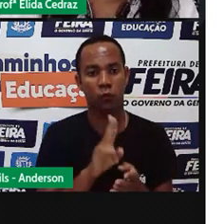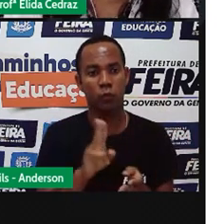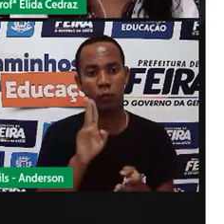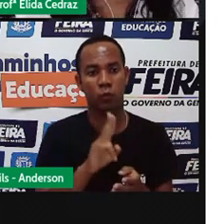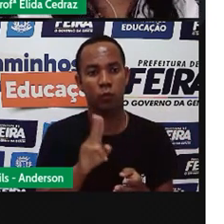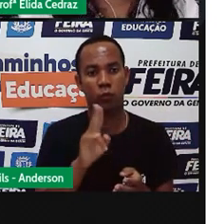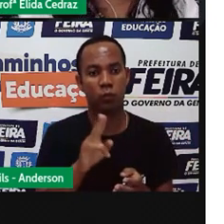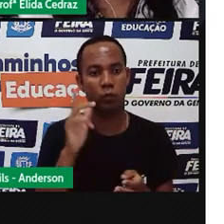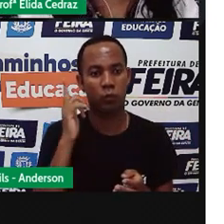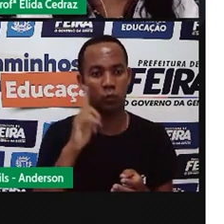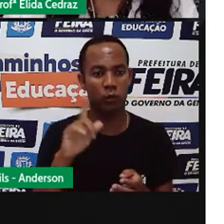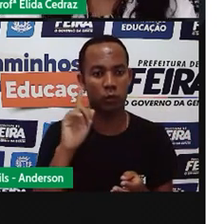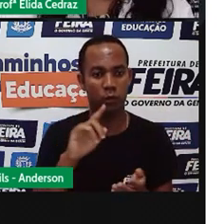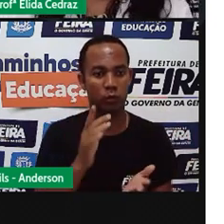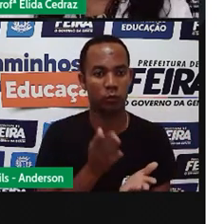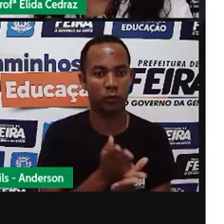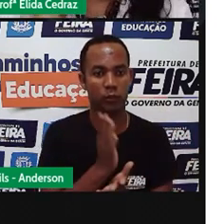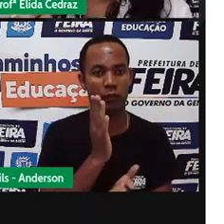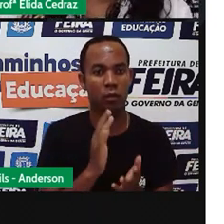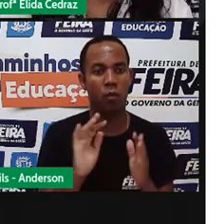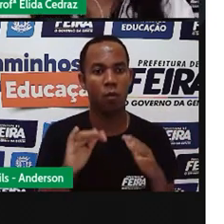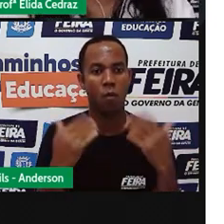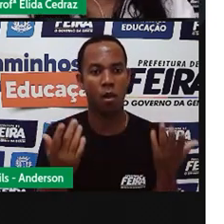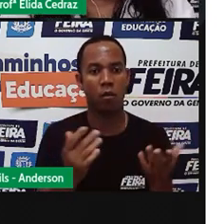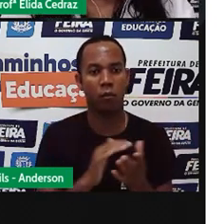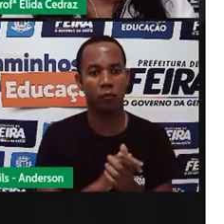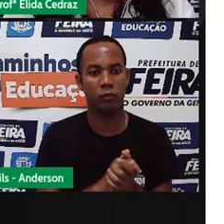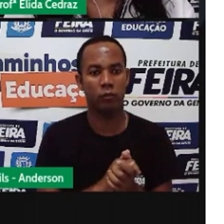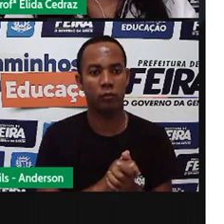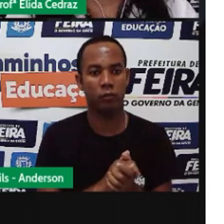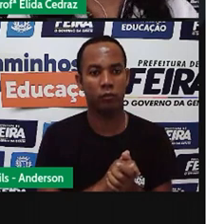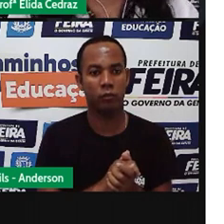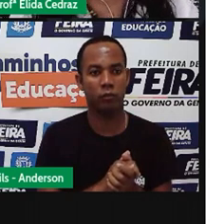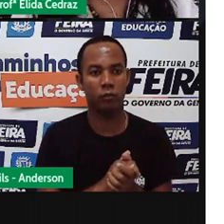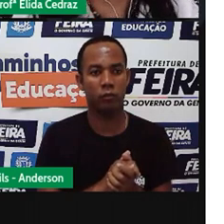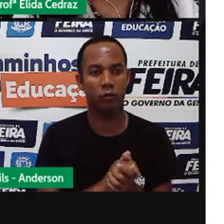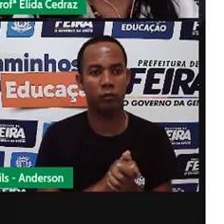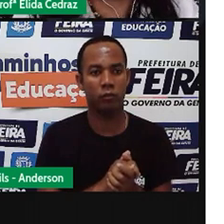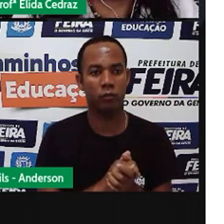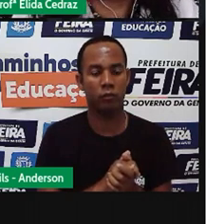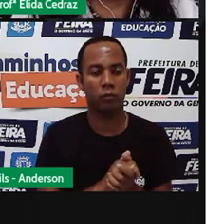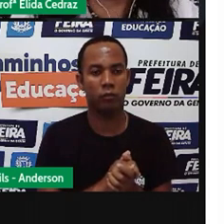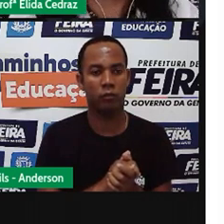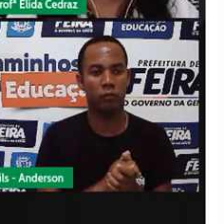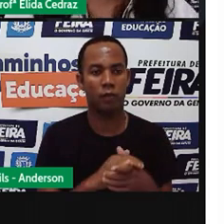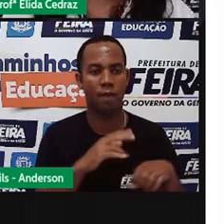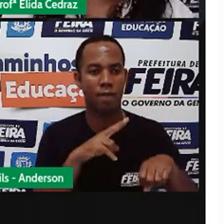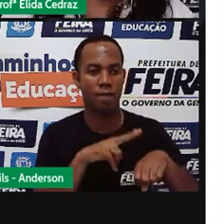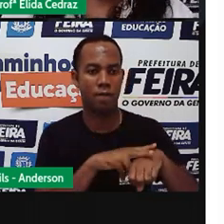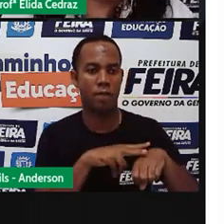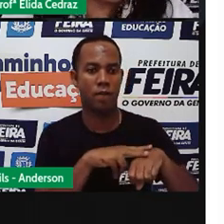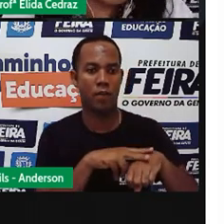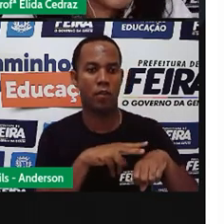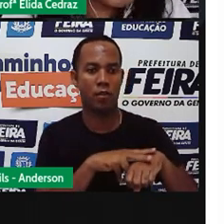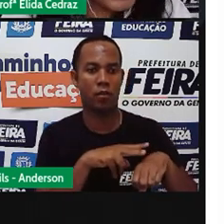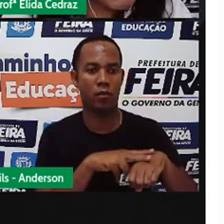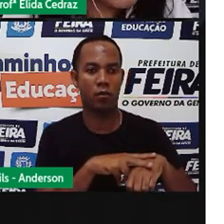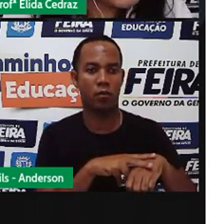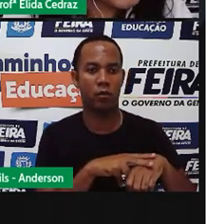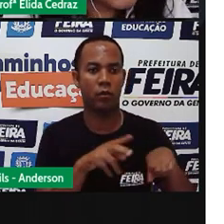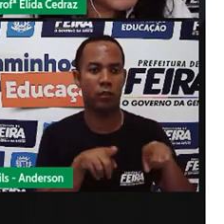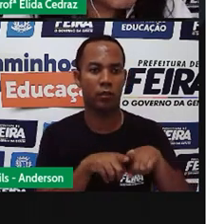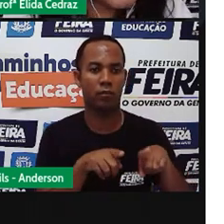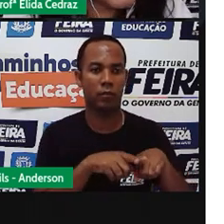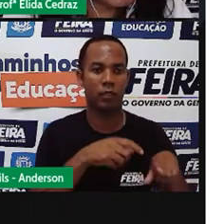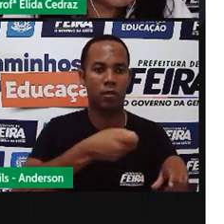que a água passasse. Qual deles era impermeável, como o vidro e como o balde